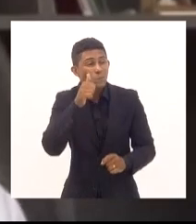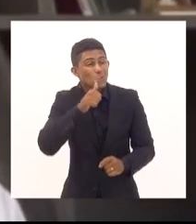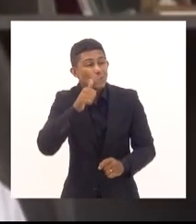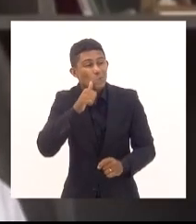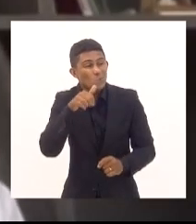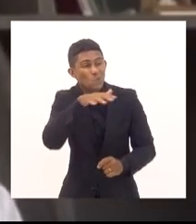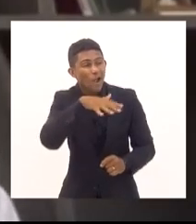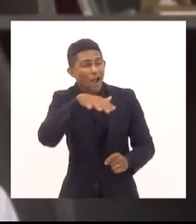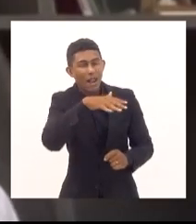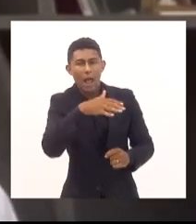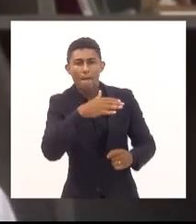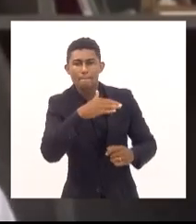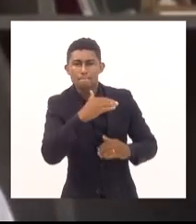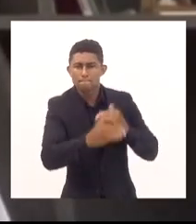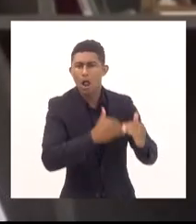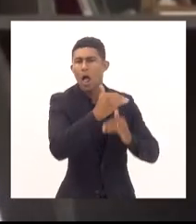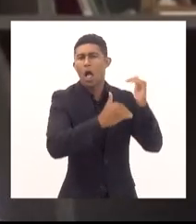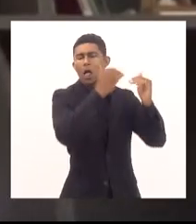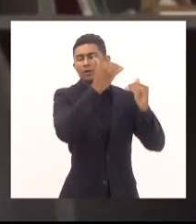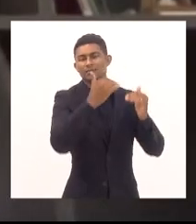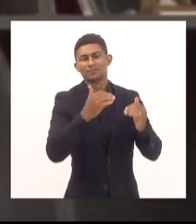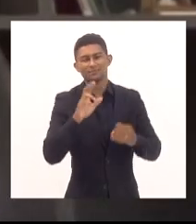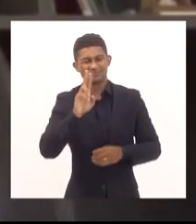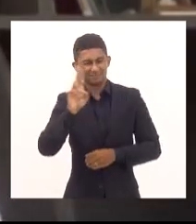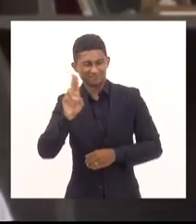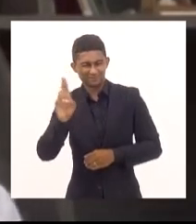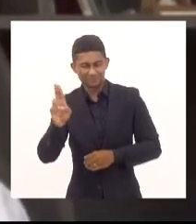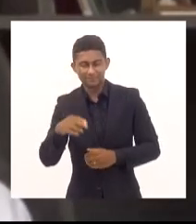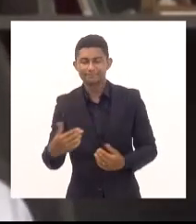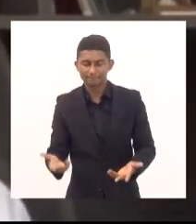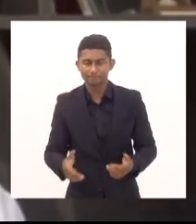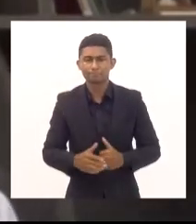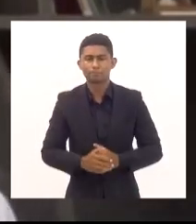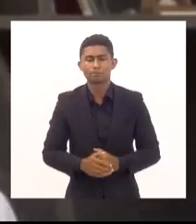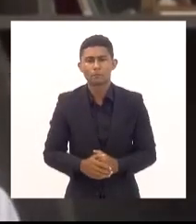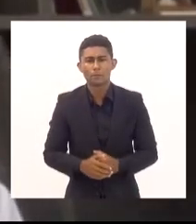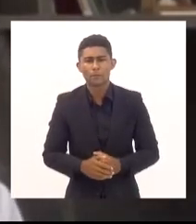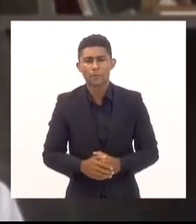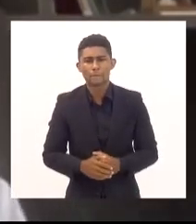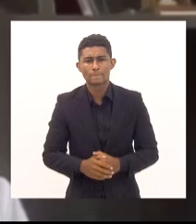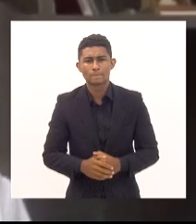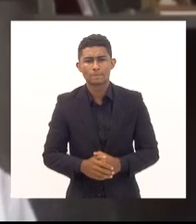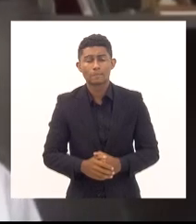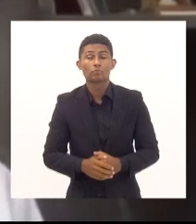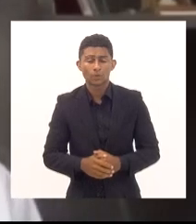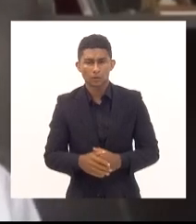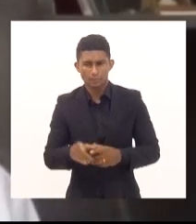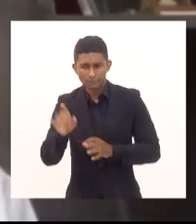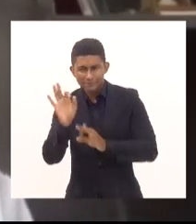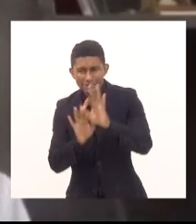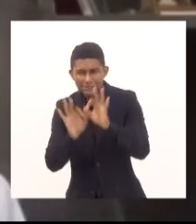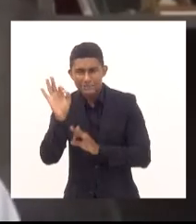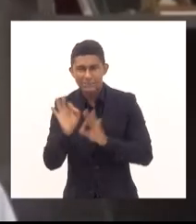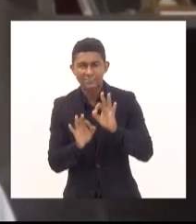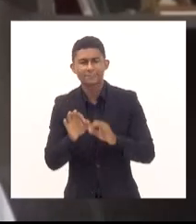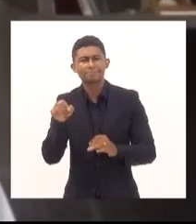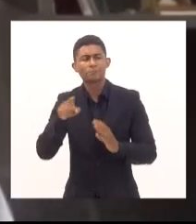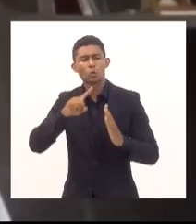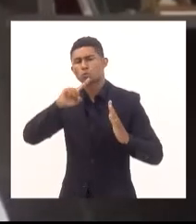Mulher. Esse programa ele tem como